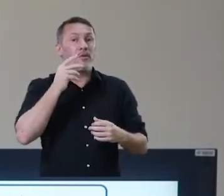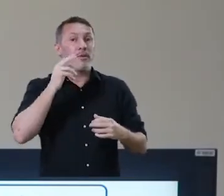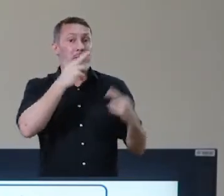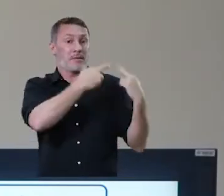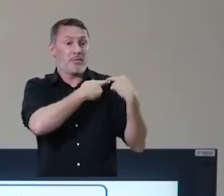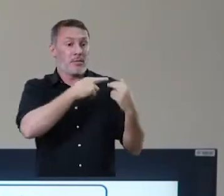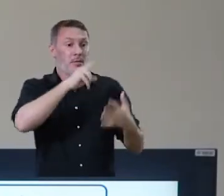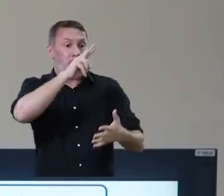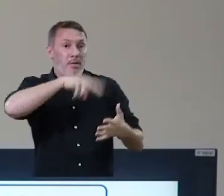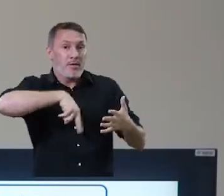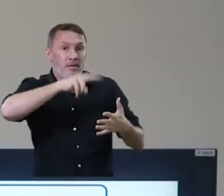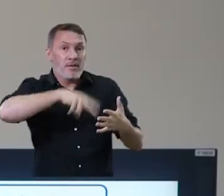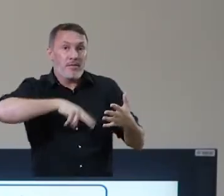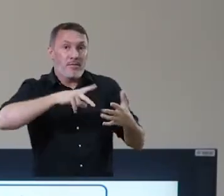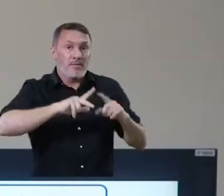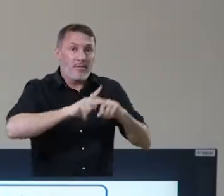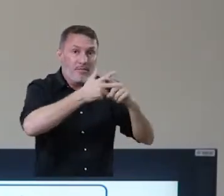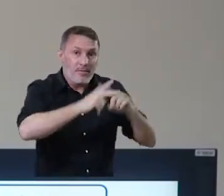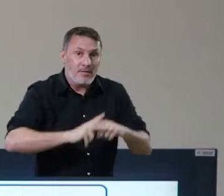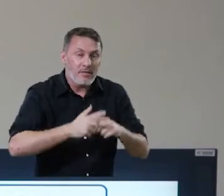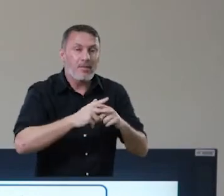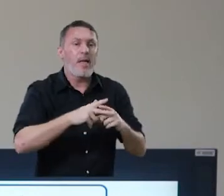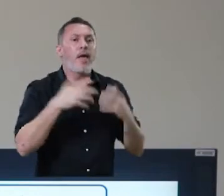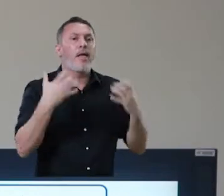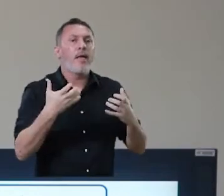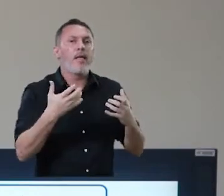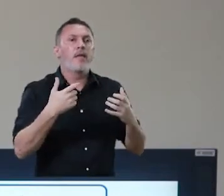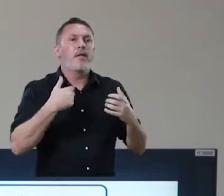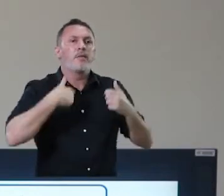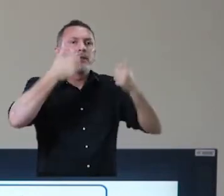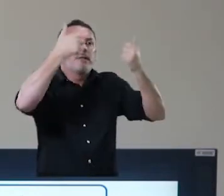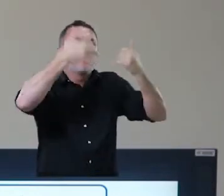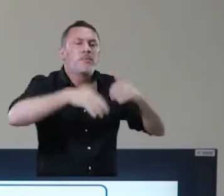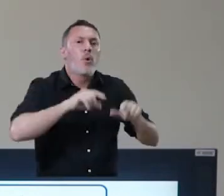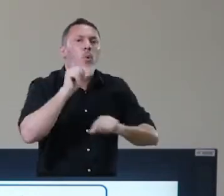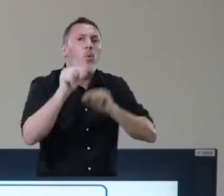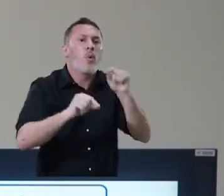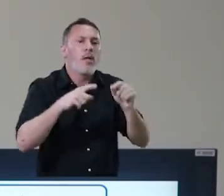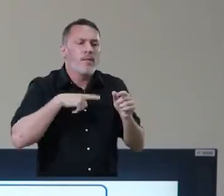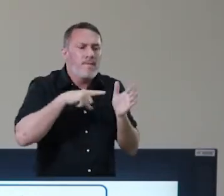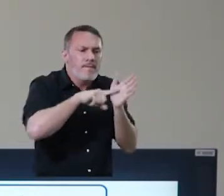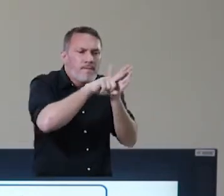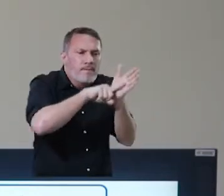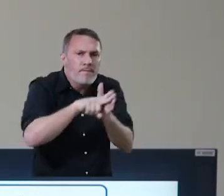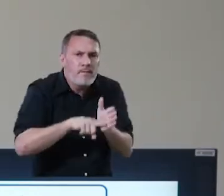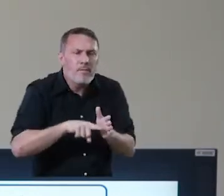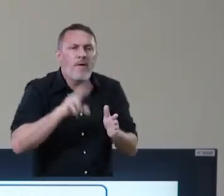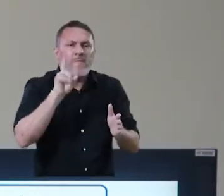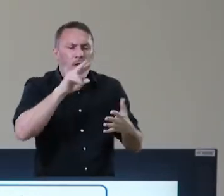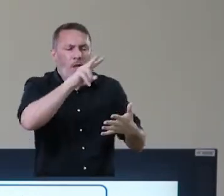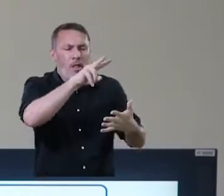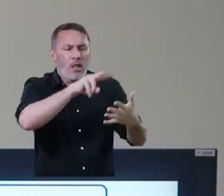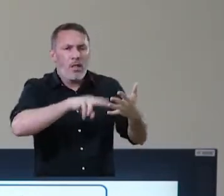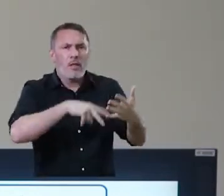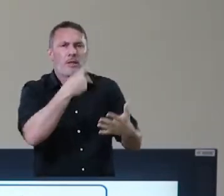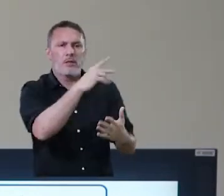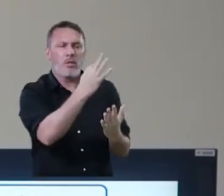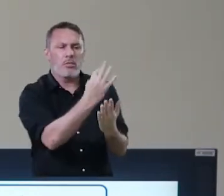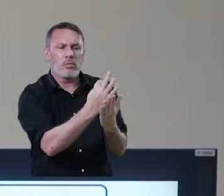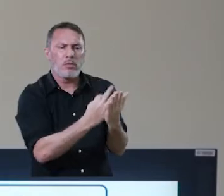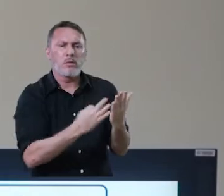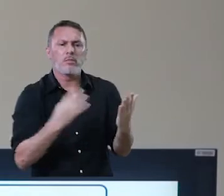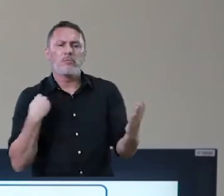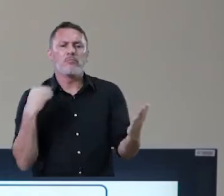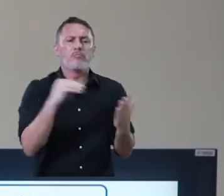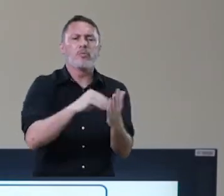corretor vai buscar ao corrigir a sua redação, né? O cara que está responsável por analisar o seu texto, por